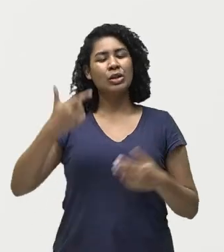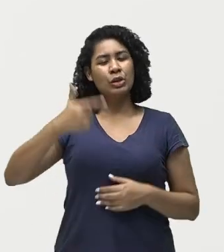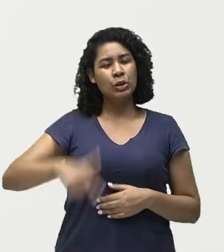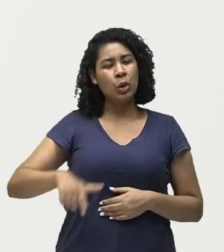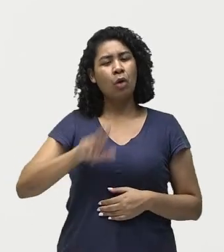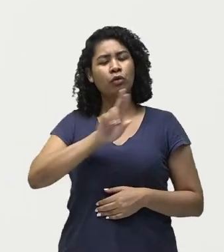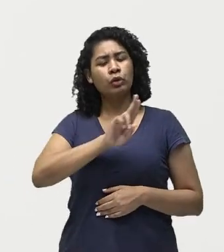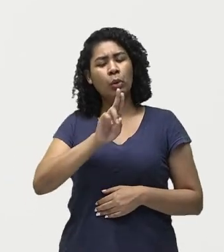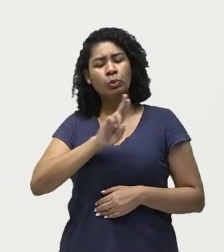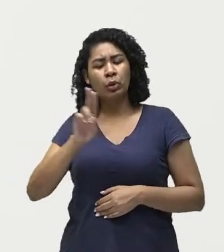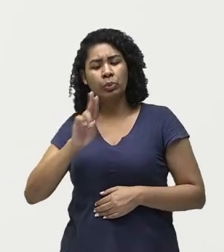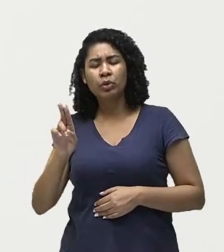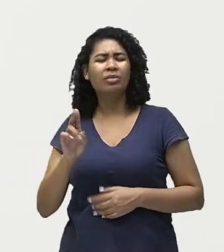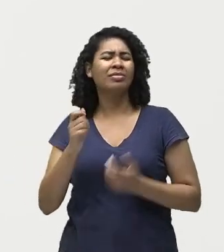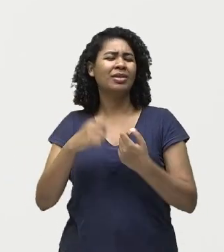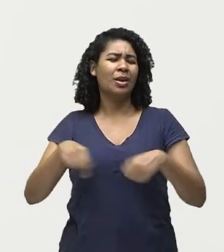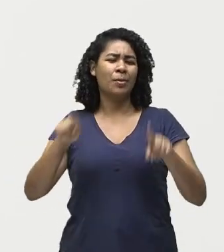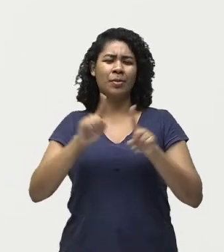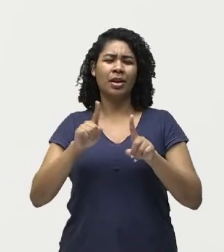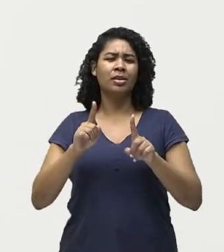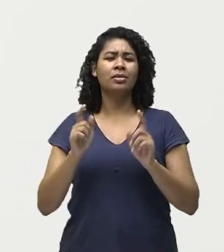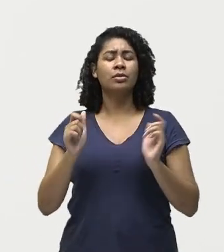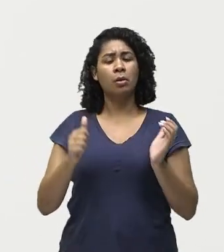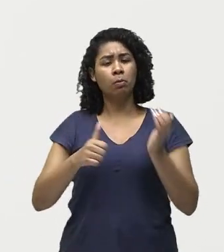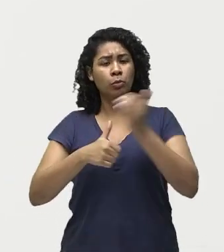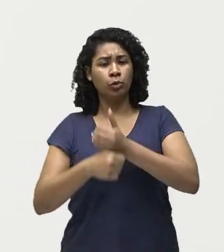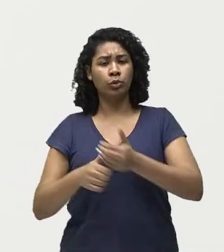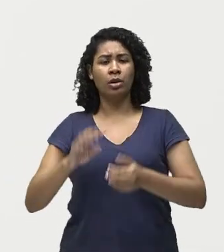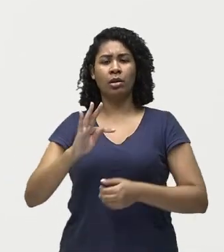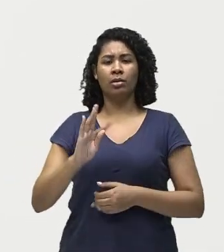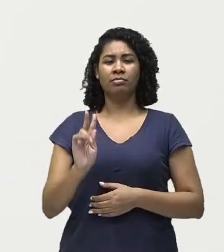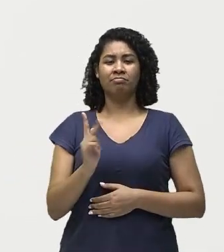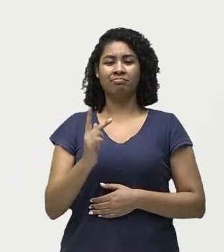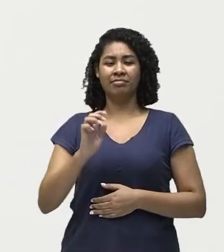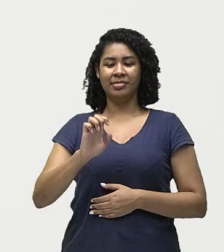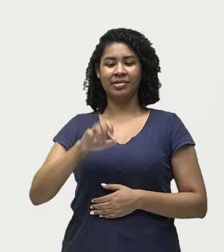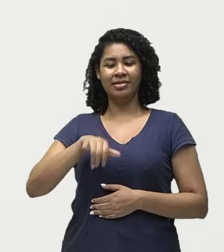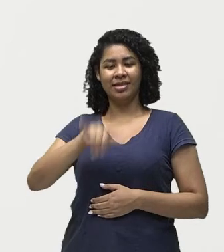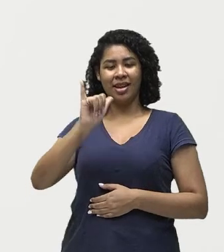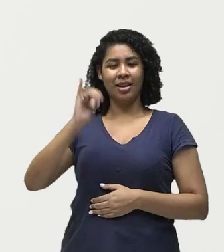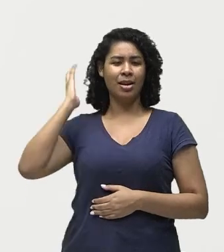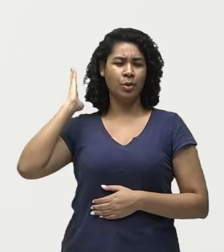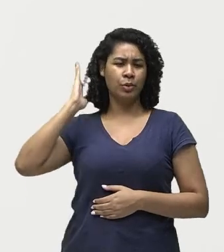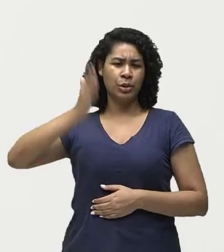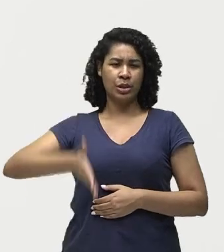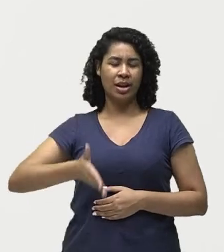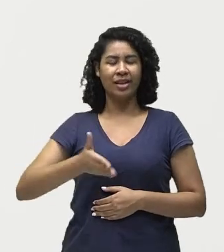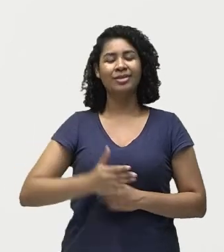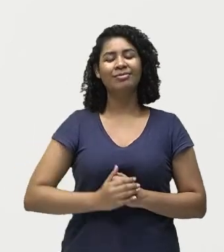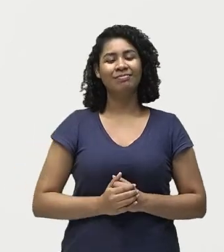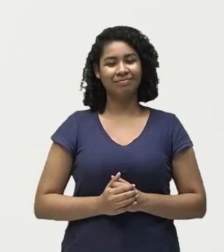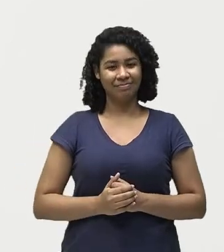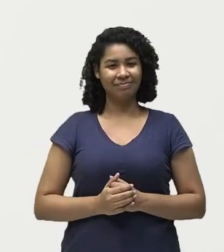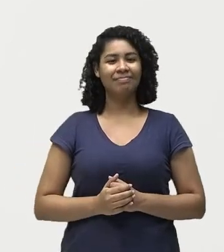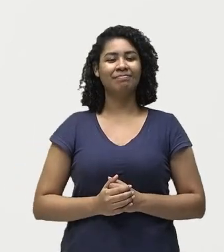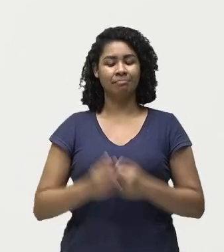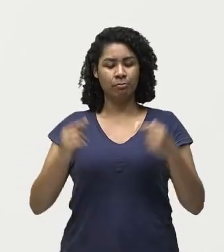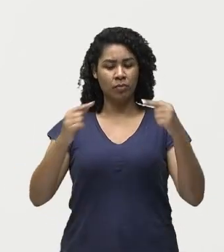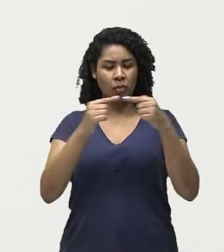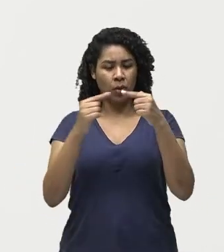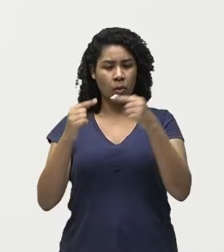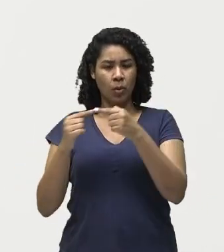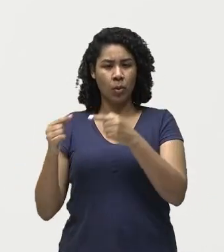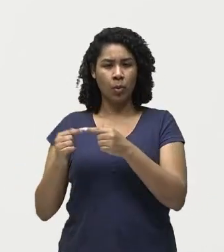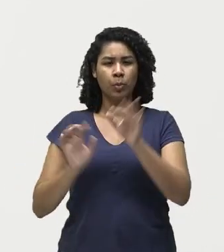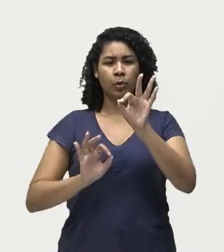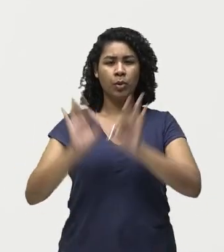de novo, a pergunta ficaria o Sam, a Vitória e a Dani estudam aqui. Então, para não repetir, colocou o pronome adequado, que fala